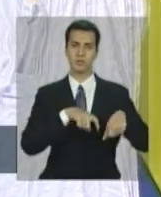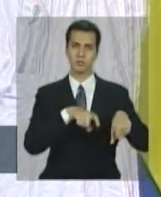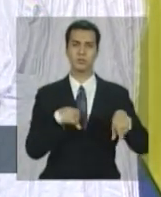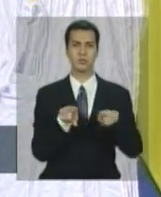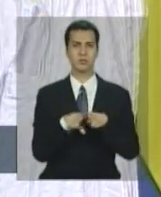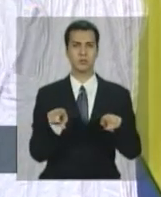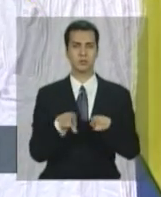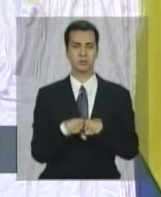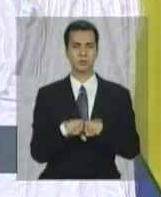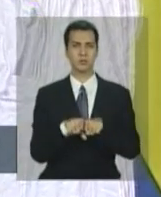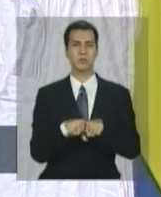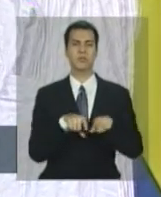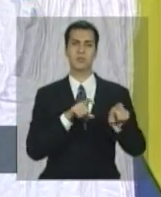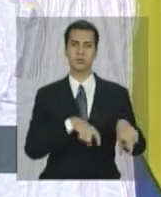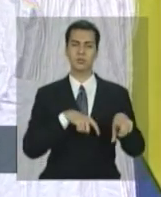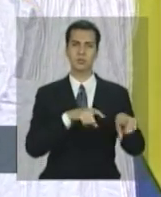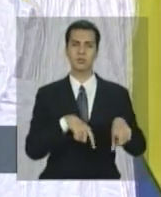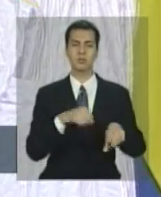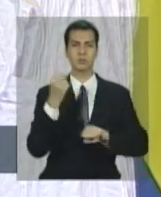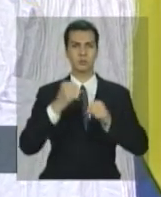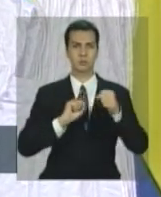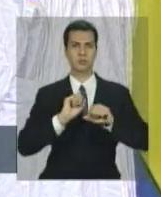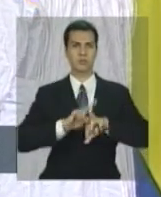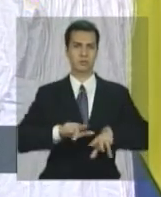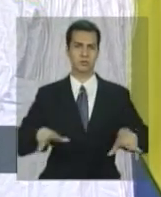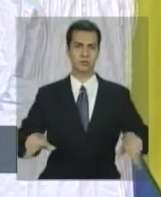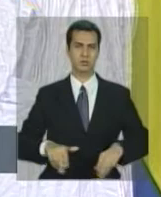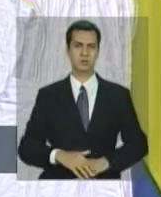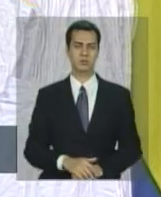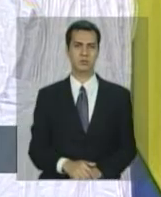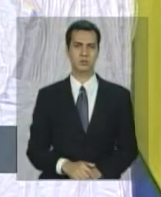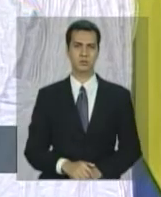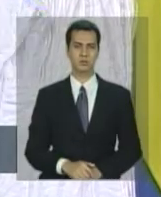a agroindústria em grande escala.